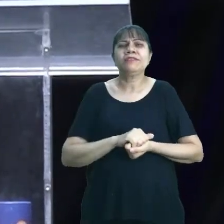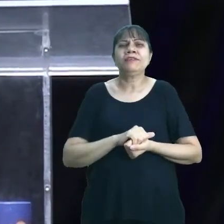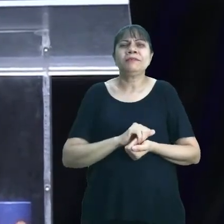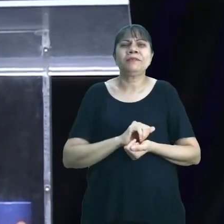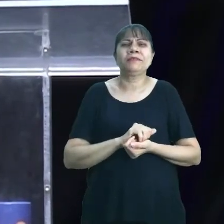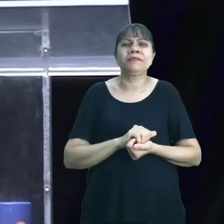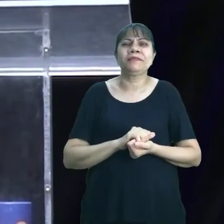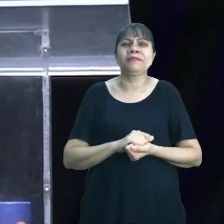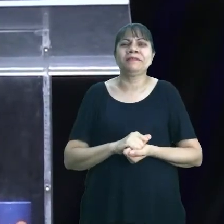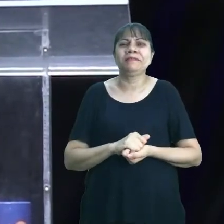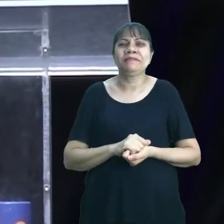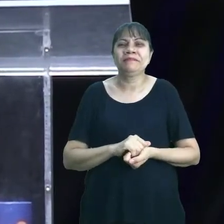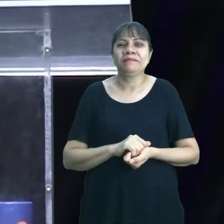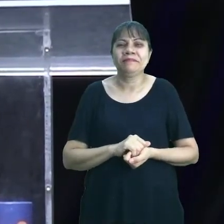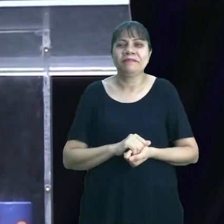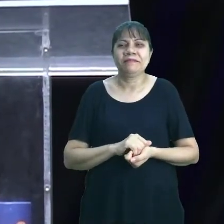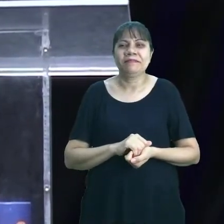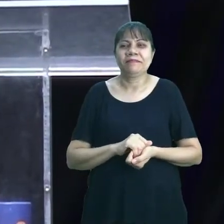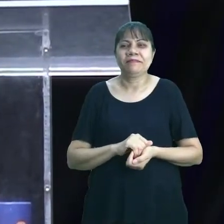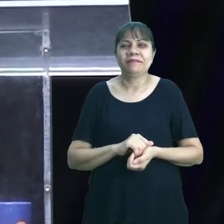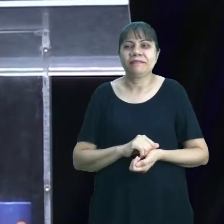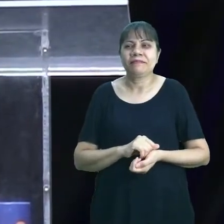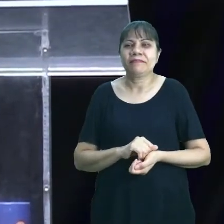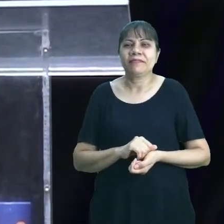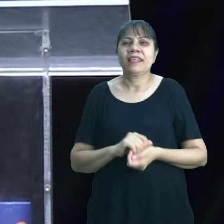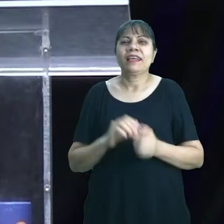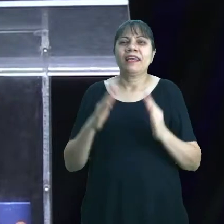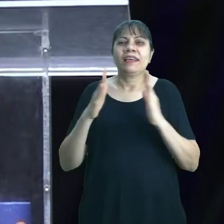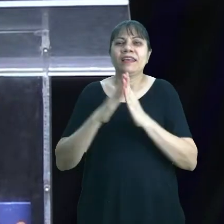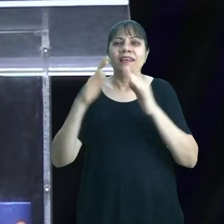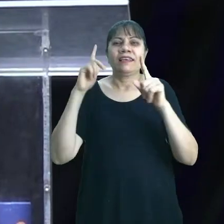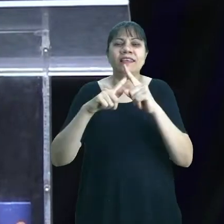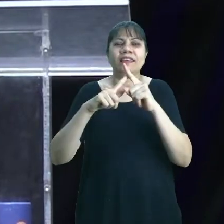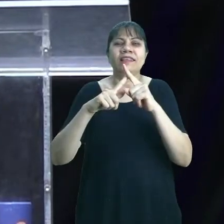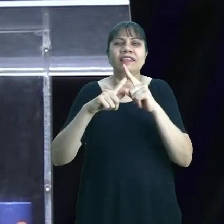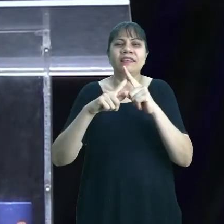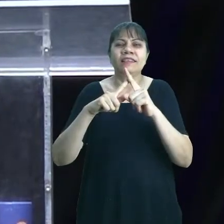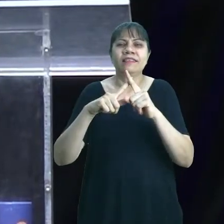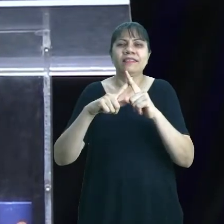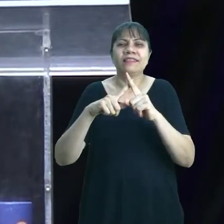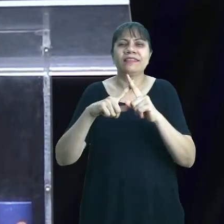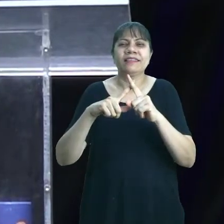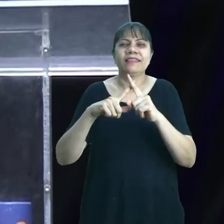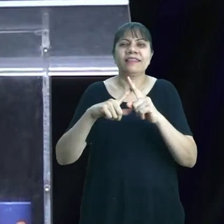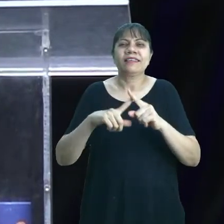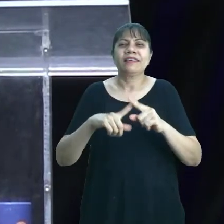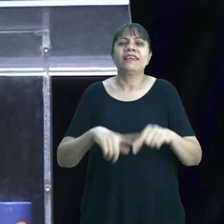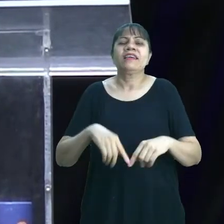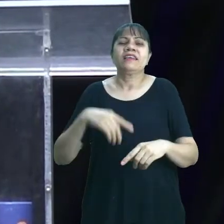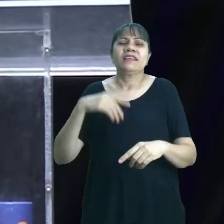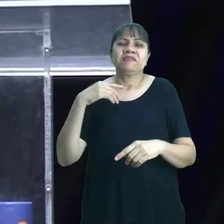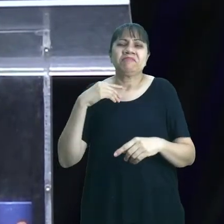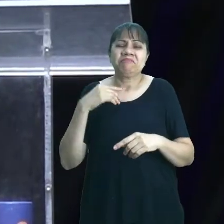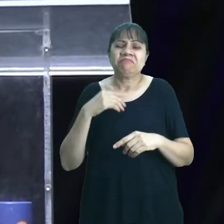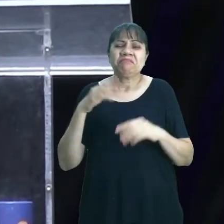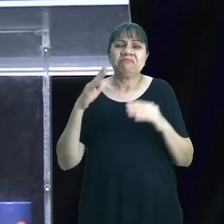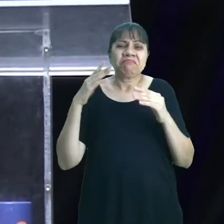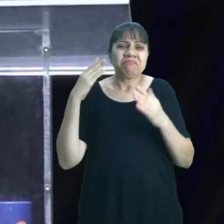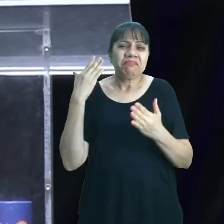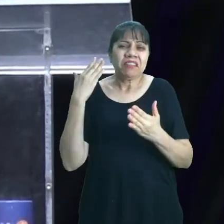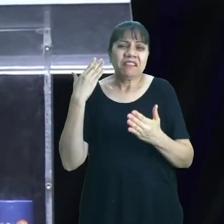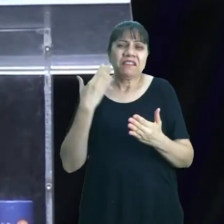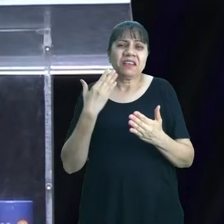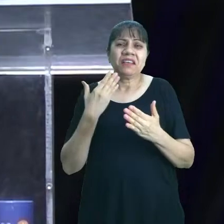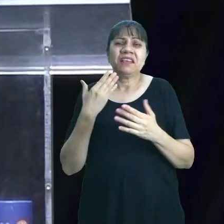A igreja só vai resistir nesses dias maus, se tiver